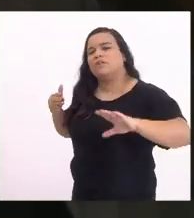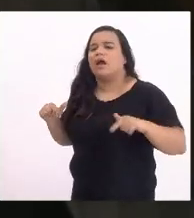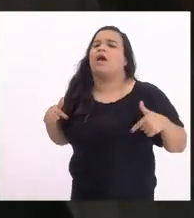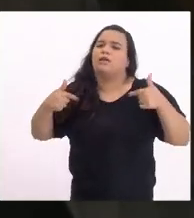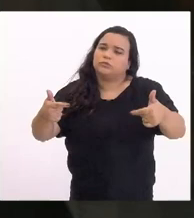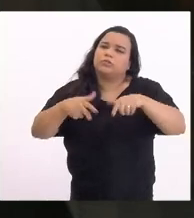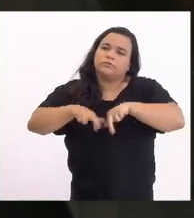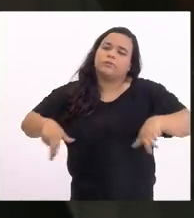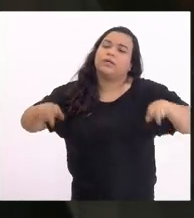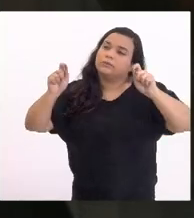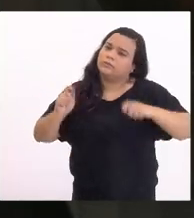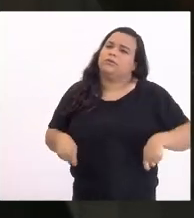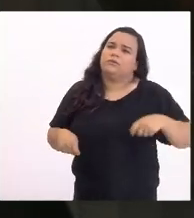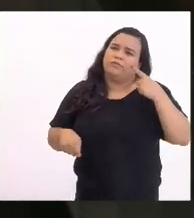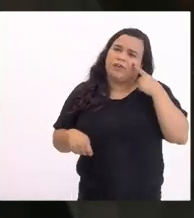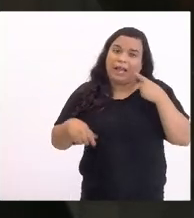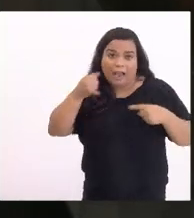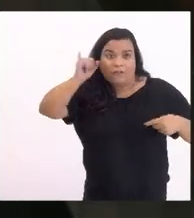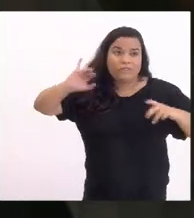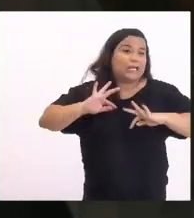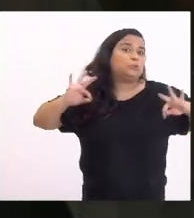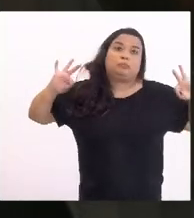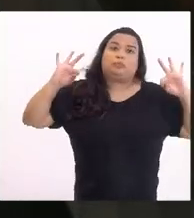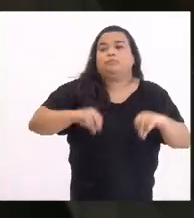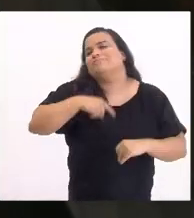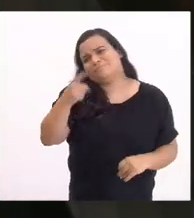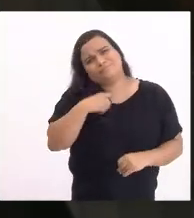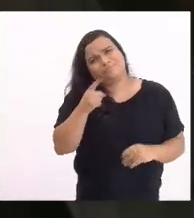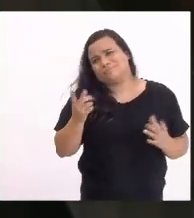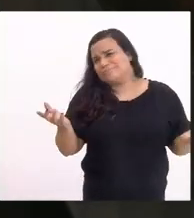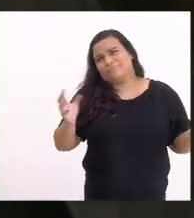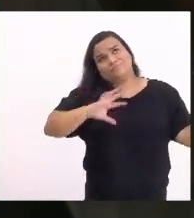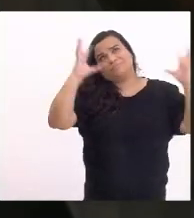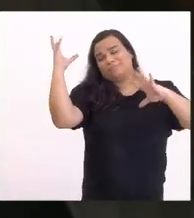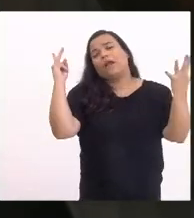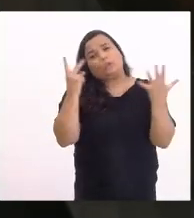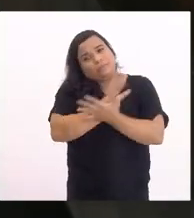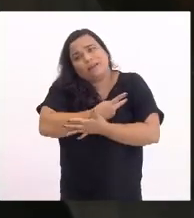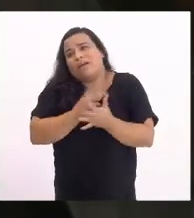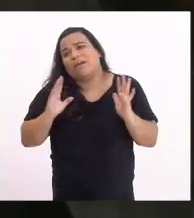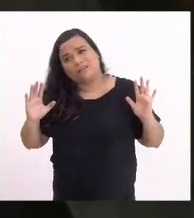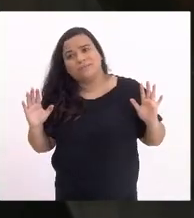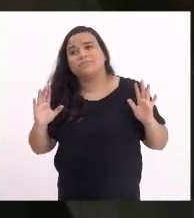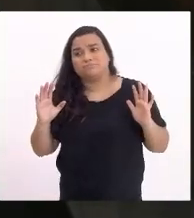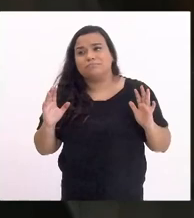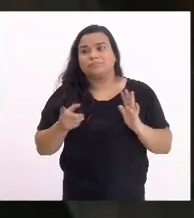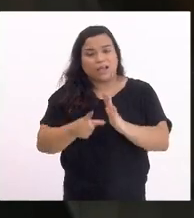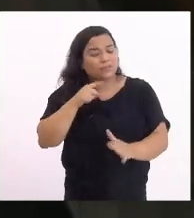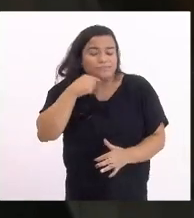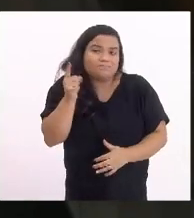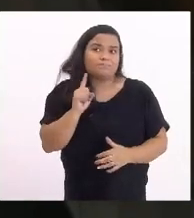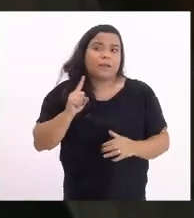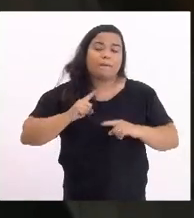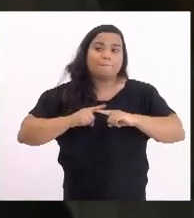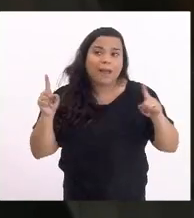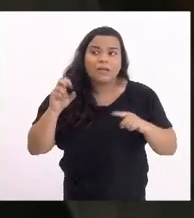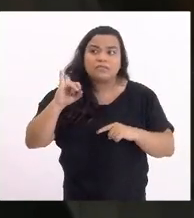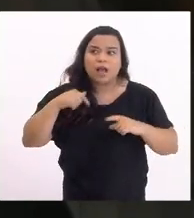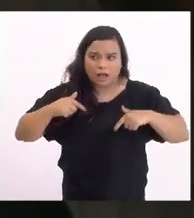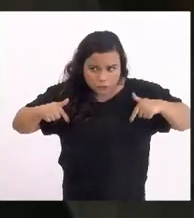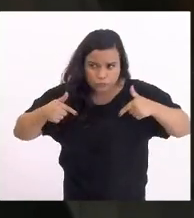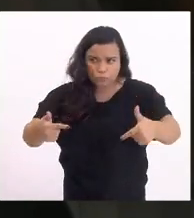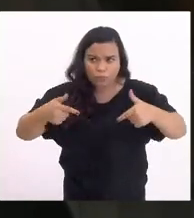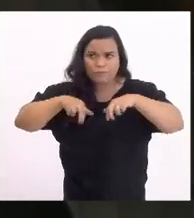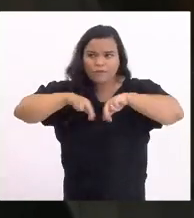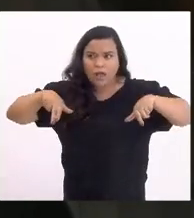possam mitigar. A gente não pode evitar tudo, né? Tragédia de grandes proporções, a gente não consegue antecipar, muito menos resolver tudo, mas se a gente adotar medidas,